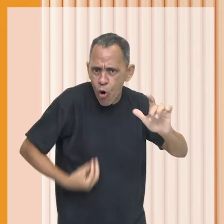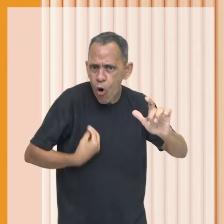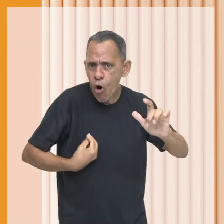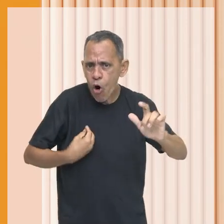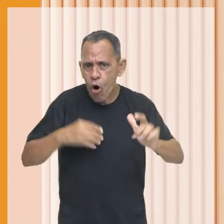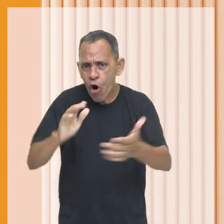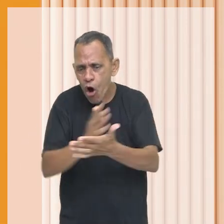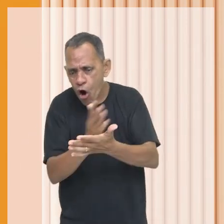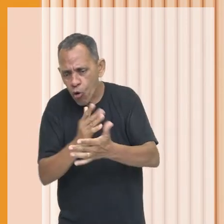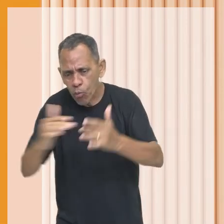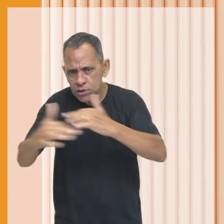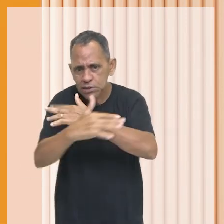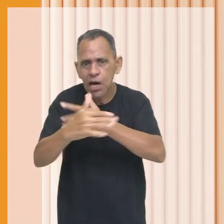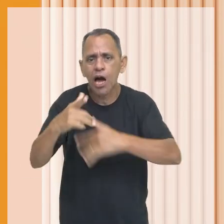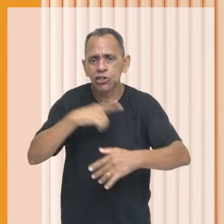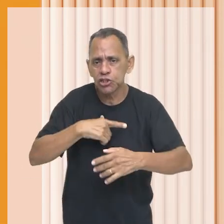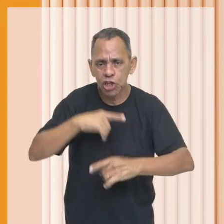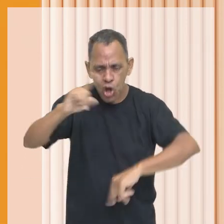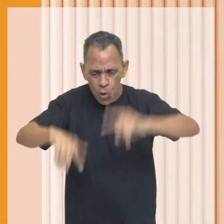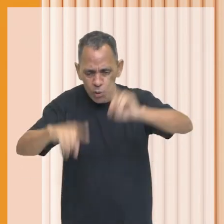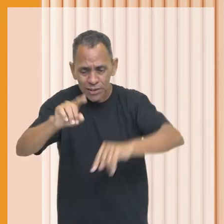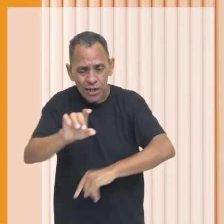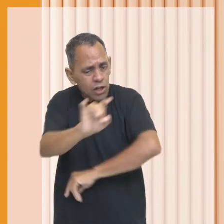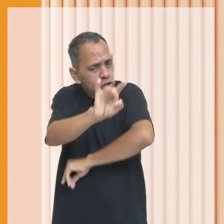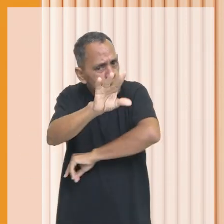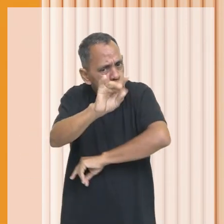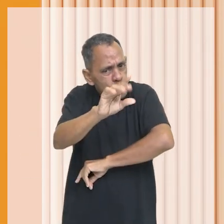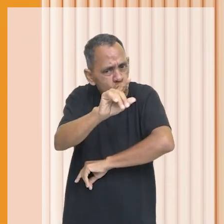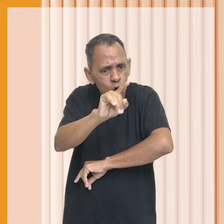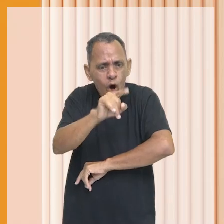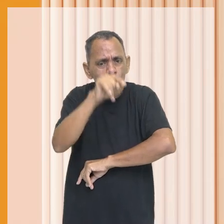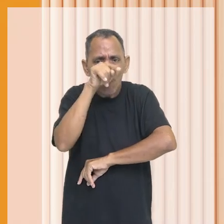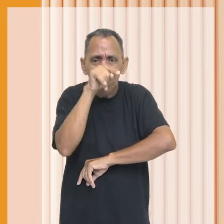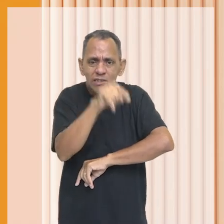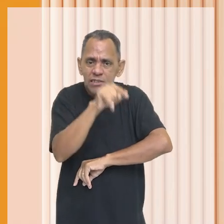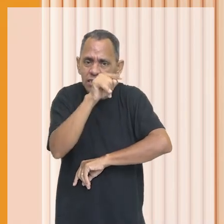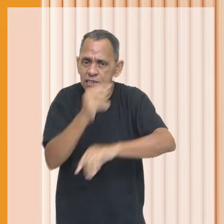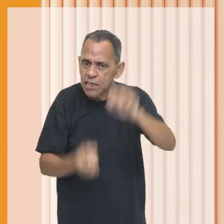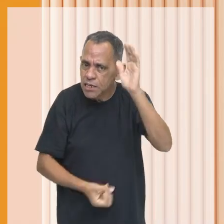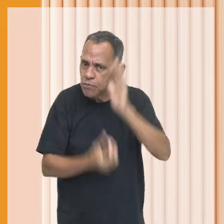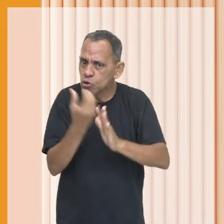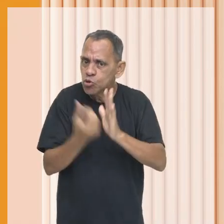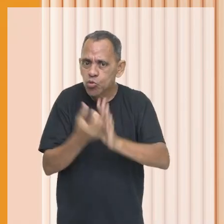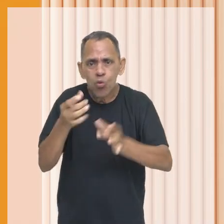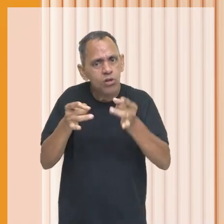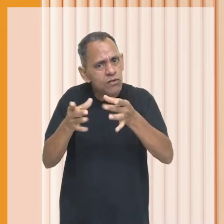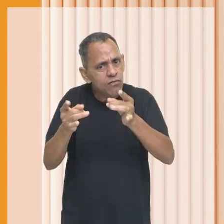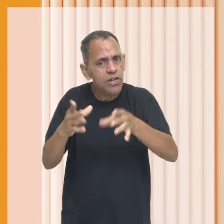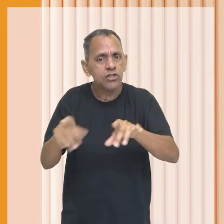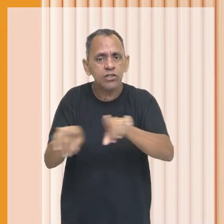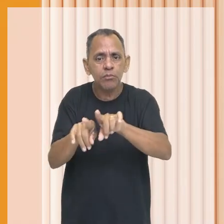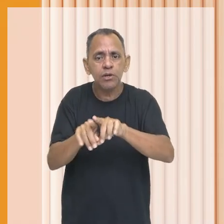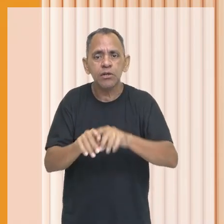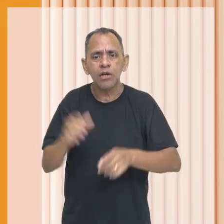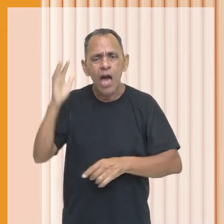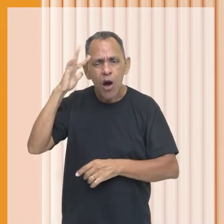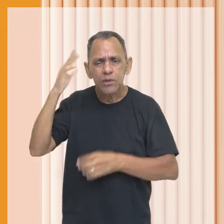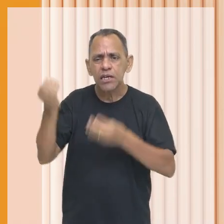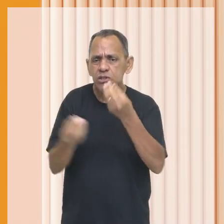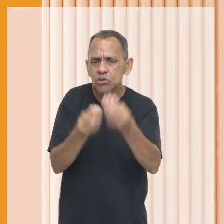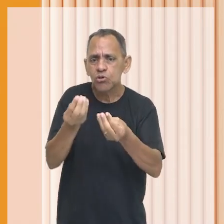cidade, onde você tem um produto que só você vende,